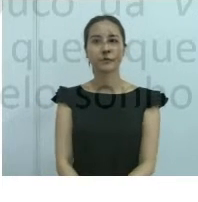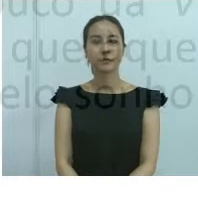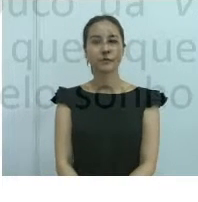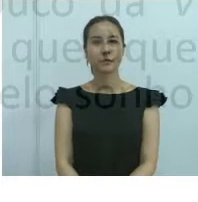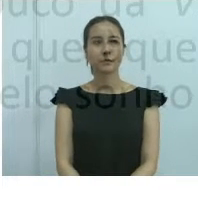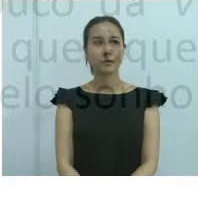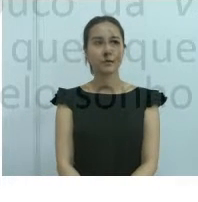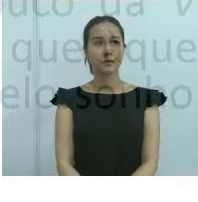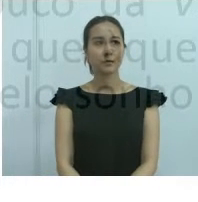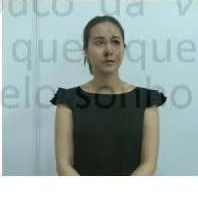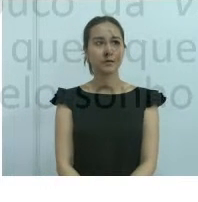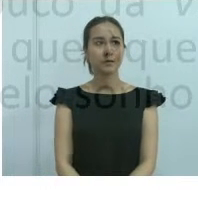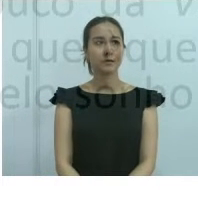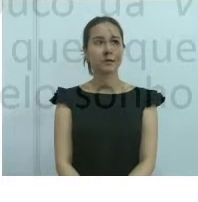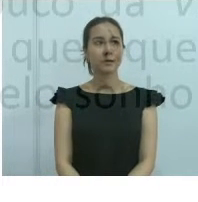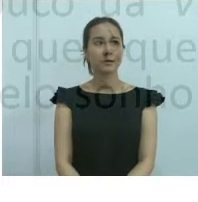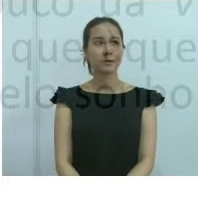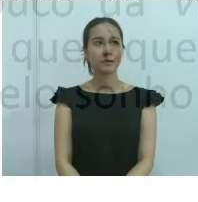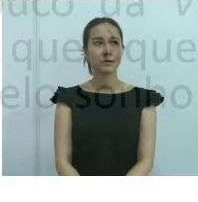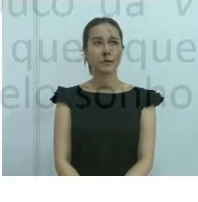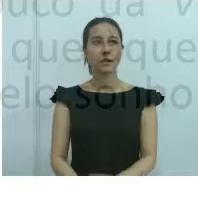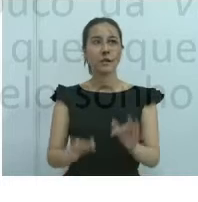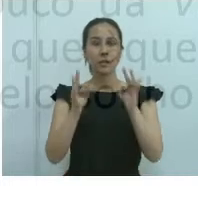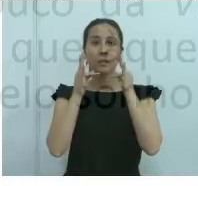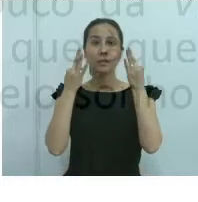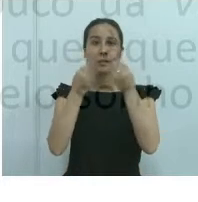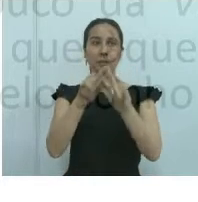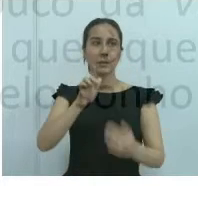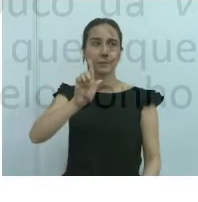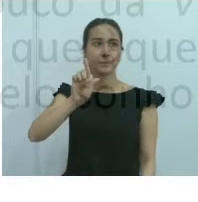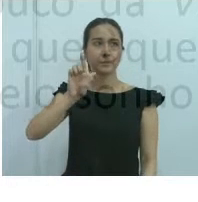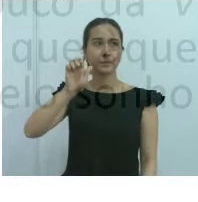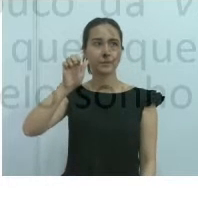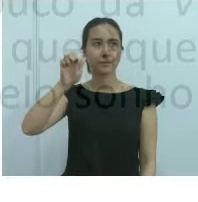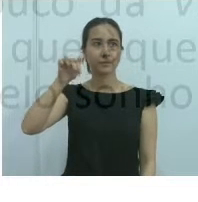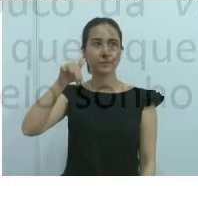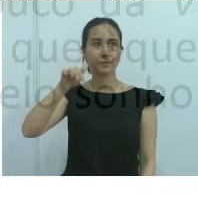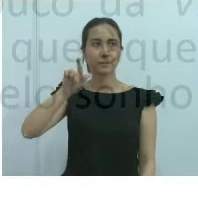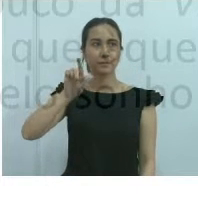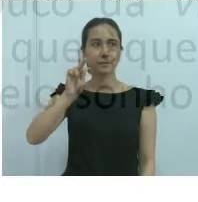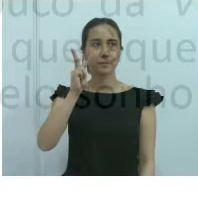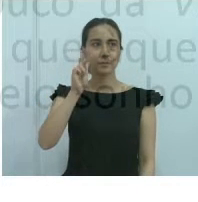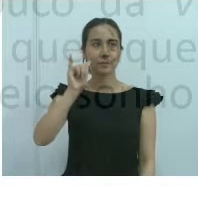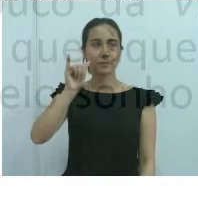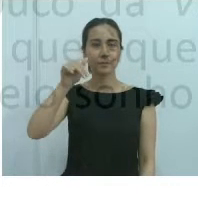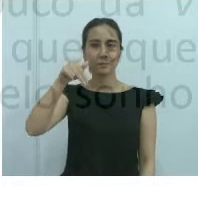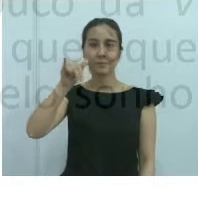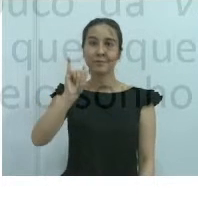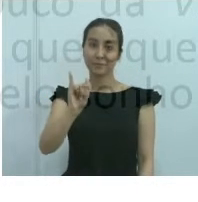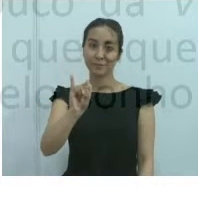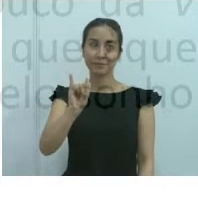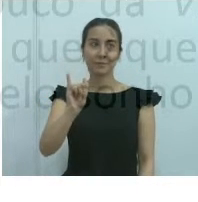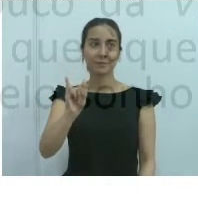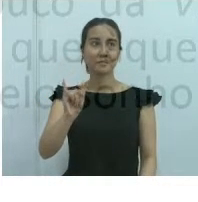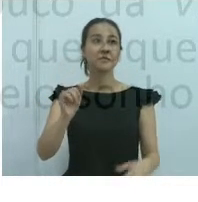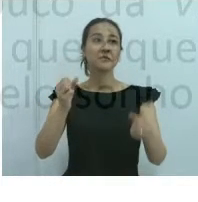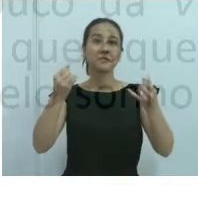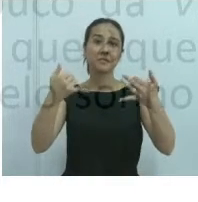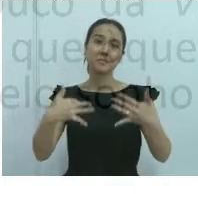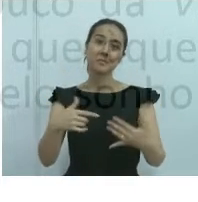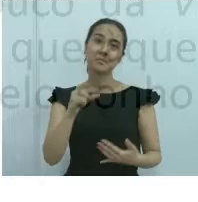gente a saga da família jimny contou pra vocês um pouquinho da via crucis pela qual passaram